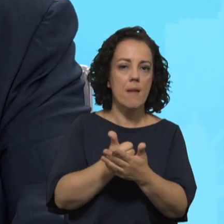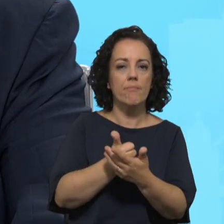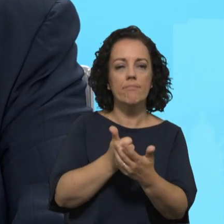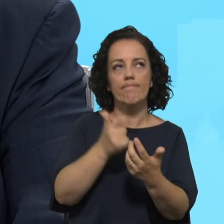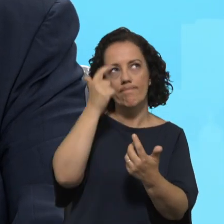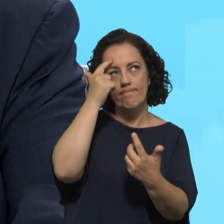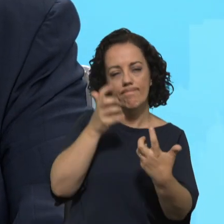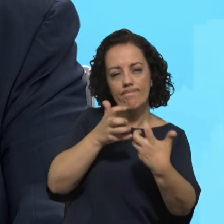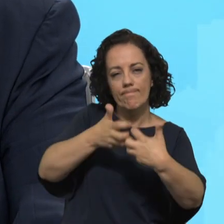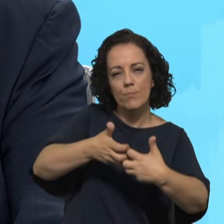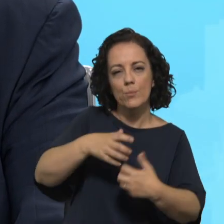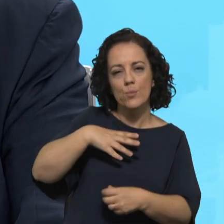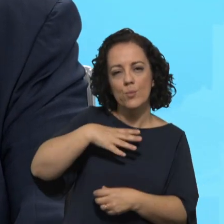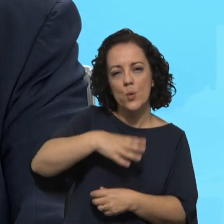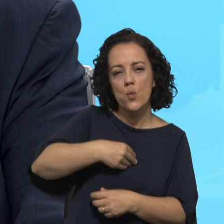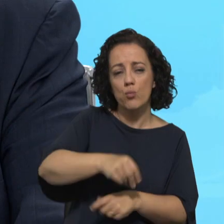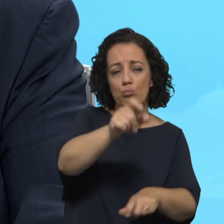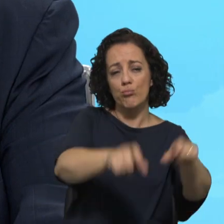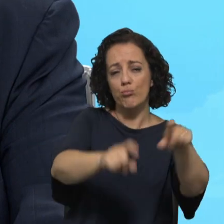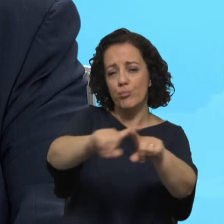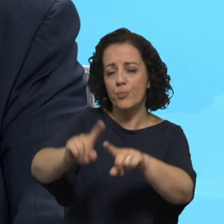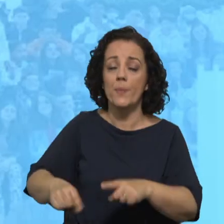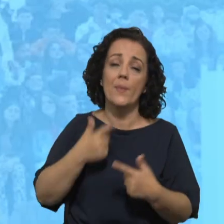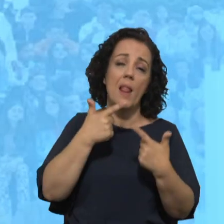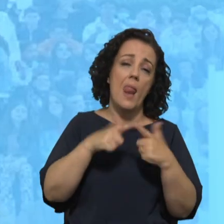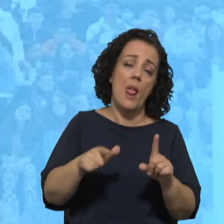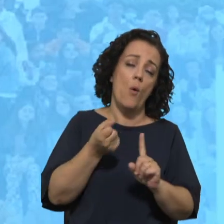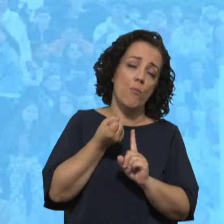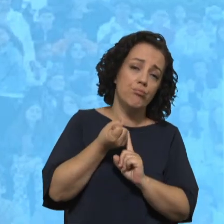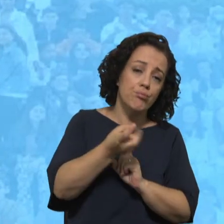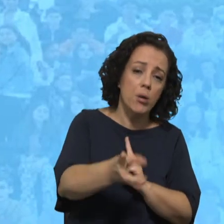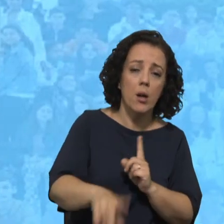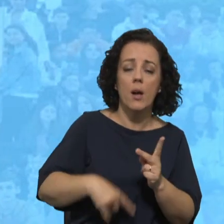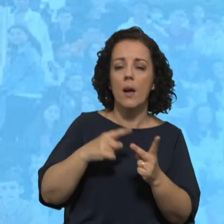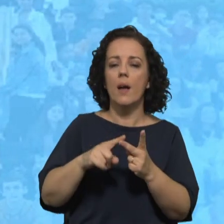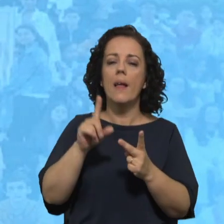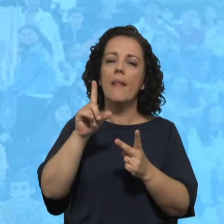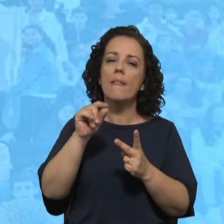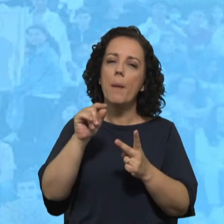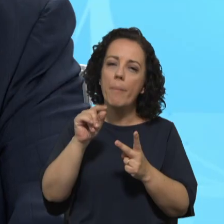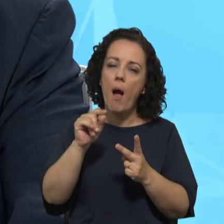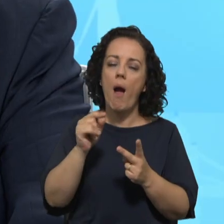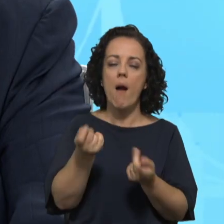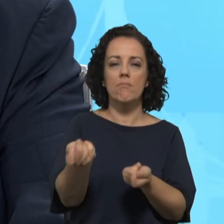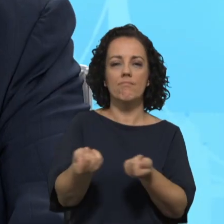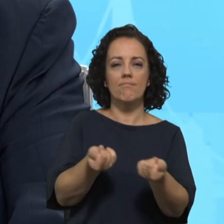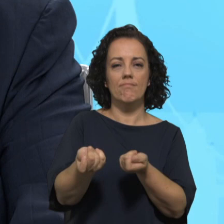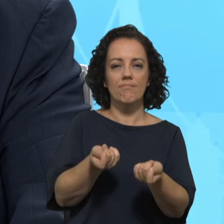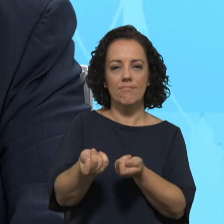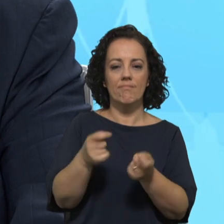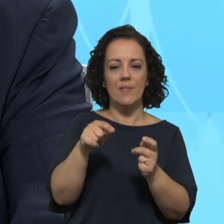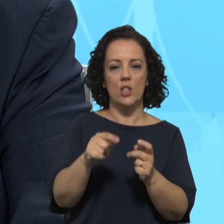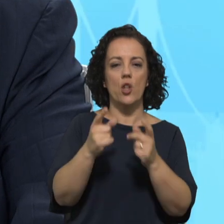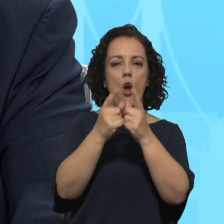mundo, desde o uso de várias línguas até ao espírito que presida a elaboração da própria oração dos